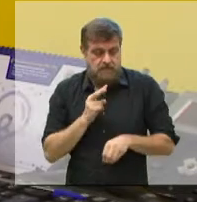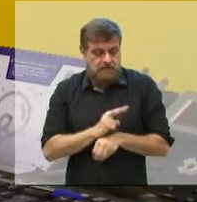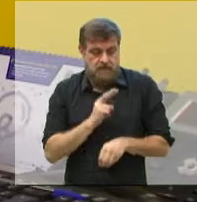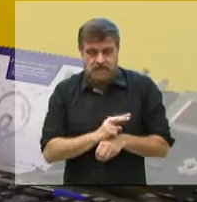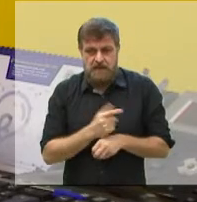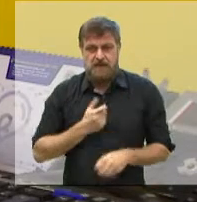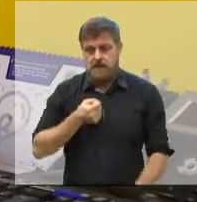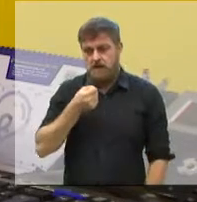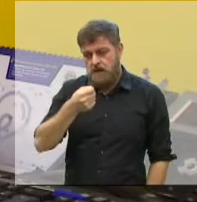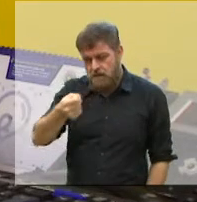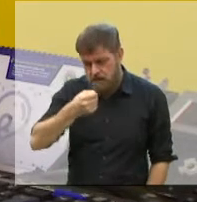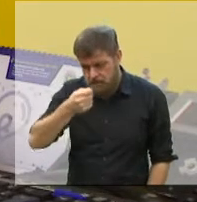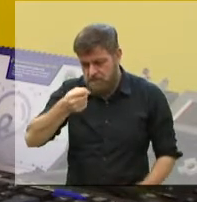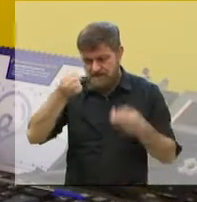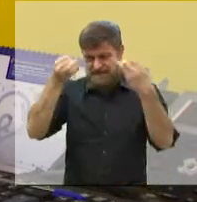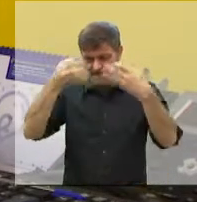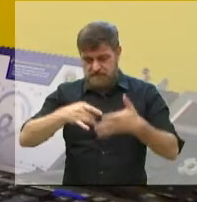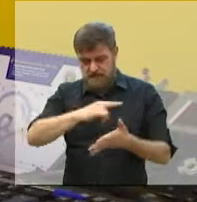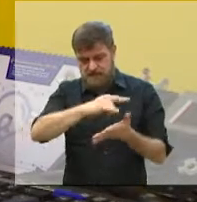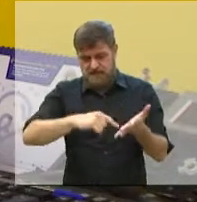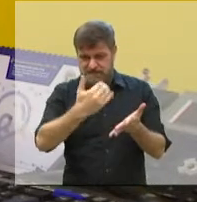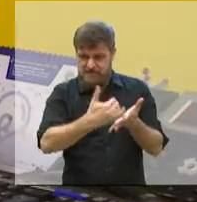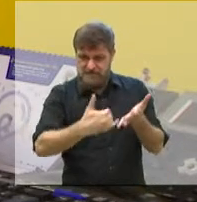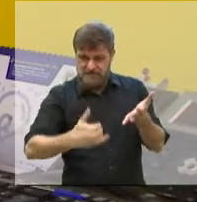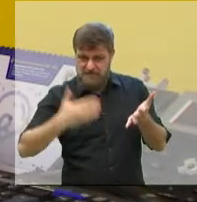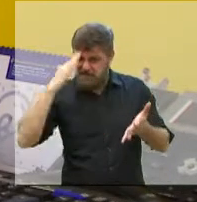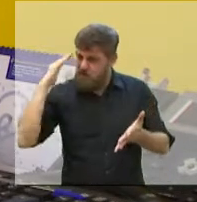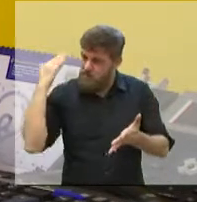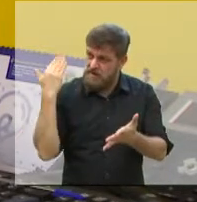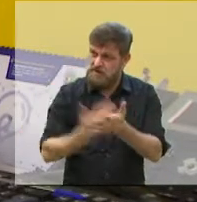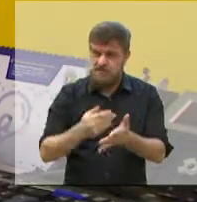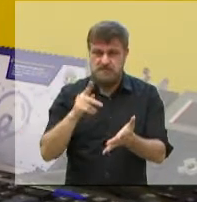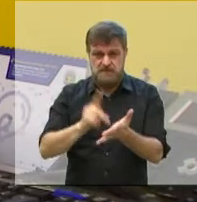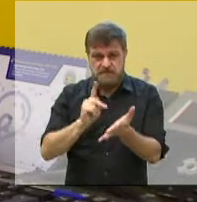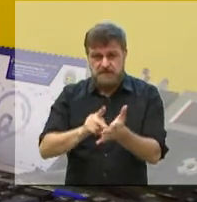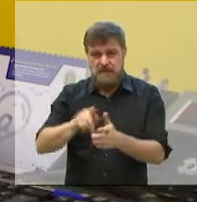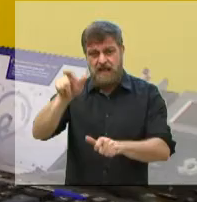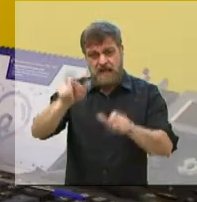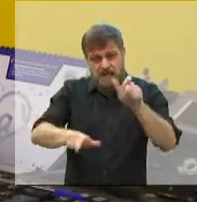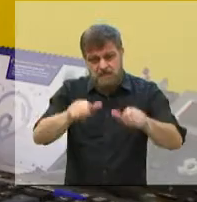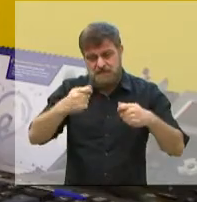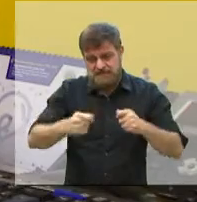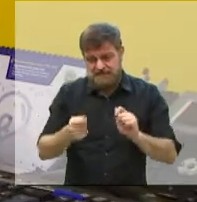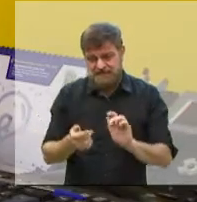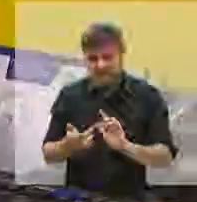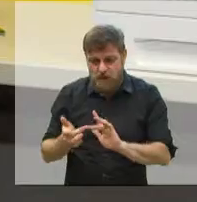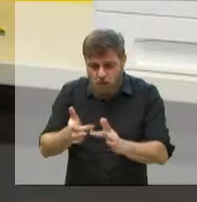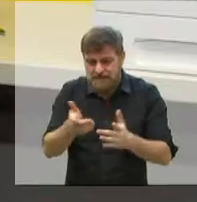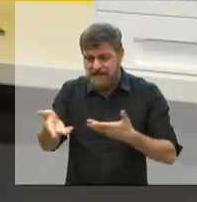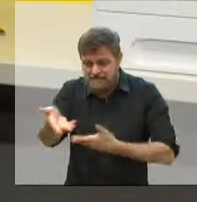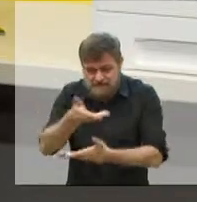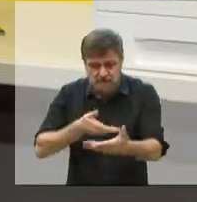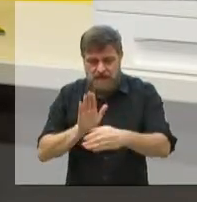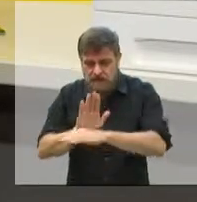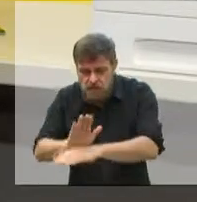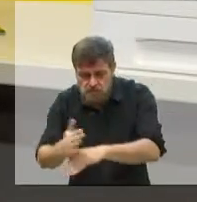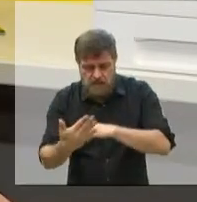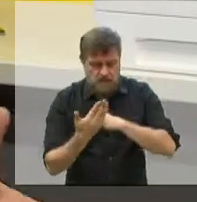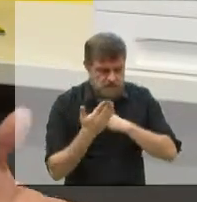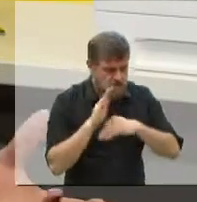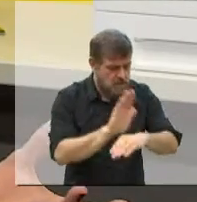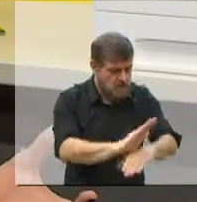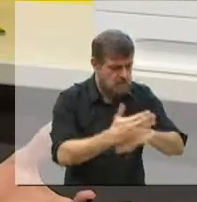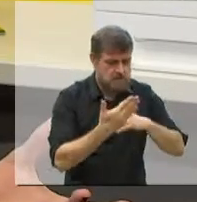várias entrevistas em relação a esta moção, que eu acredito muito que as pessoas têm que se ajudar umas às outras. Sim. E para